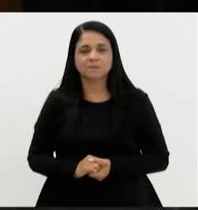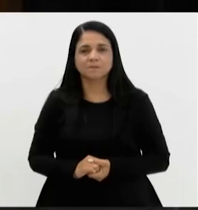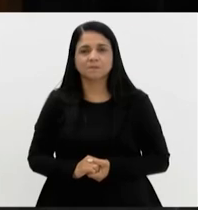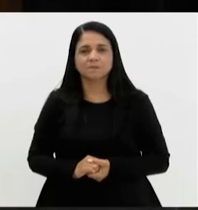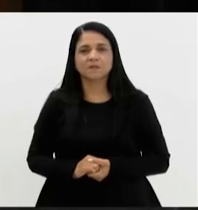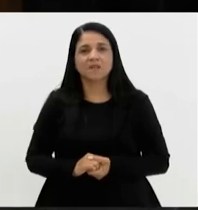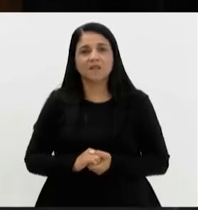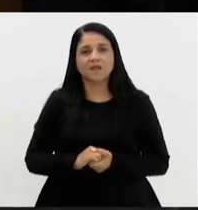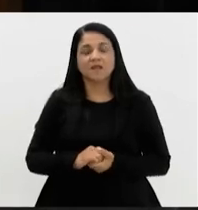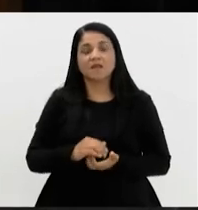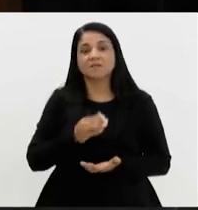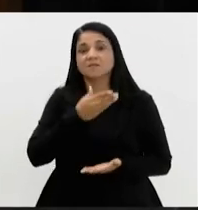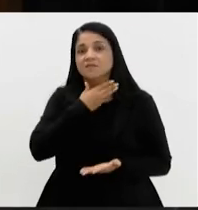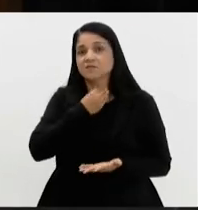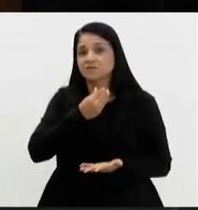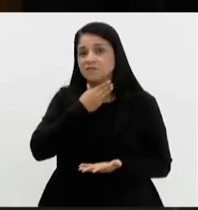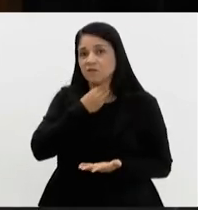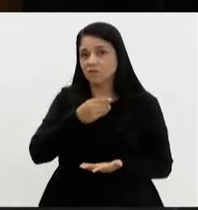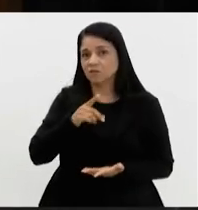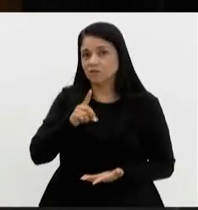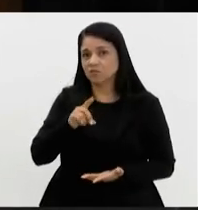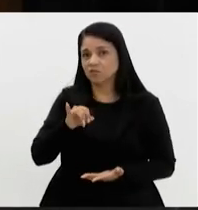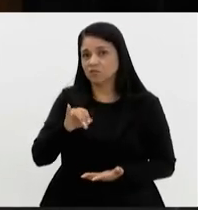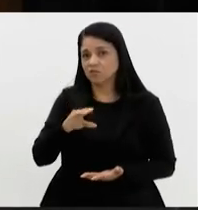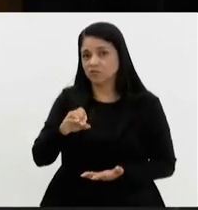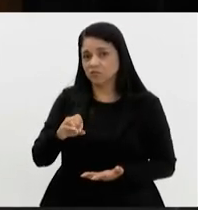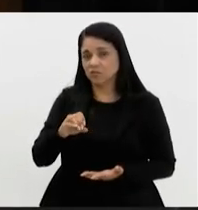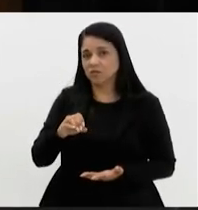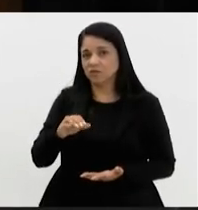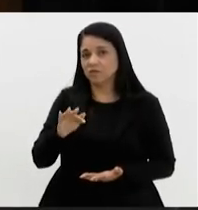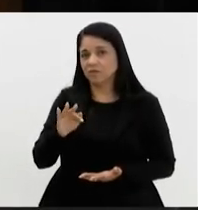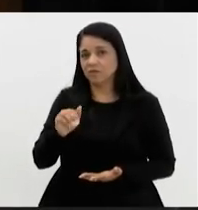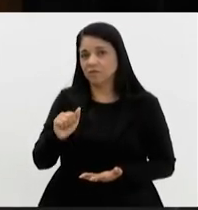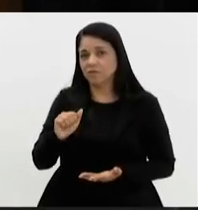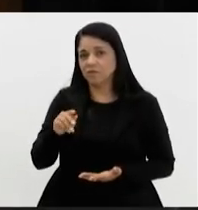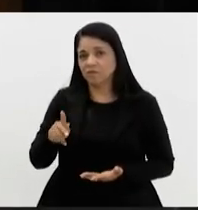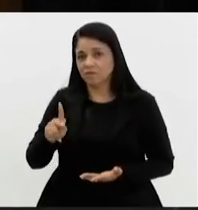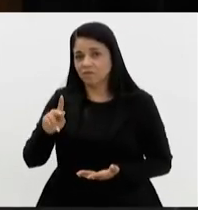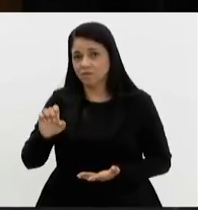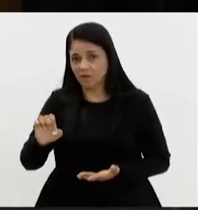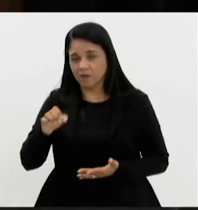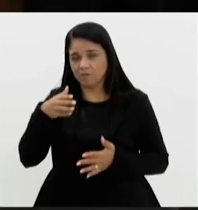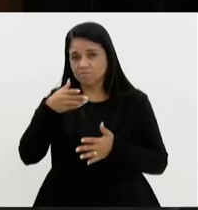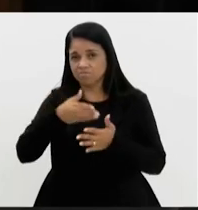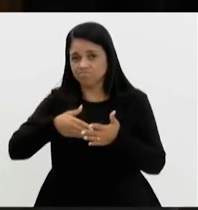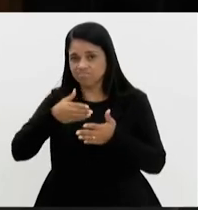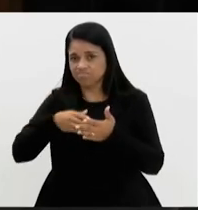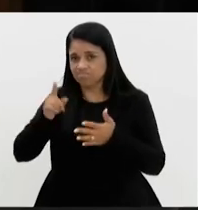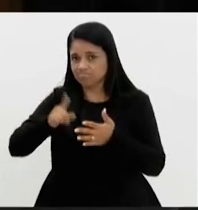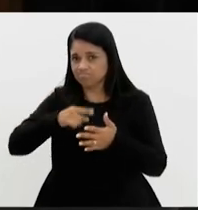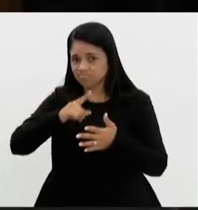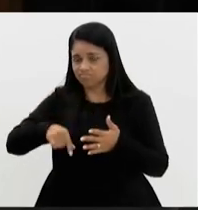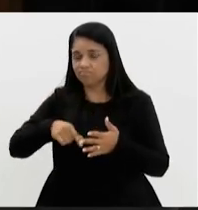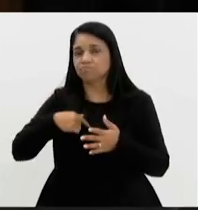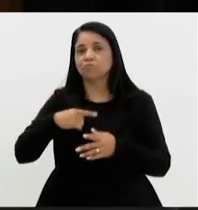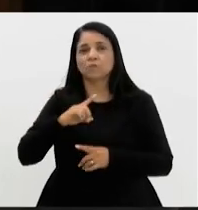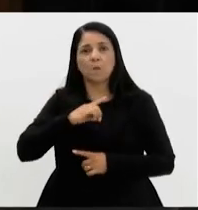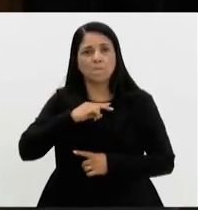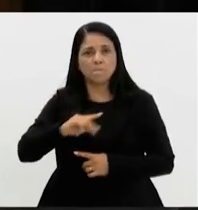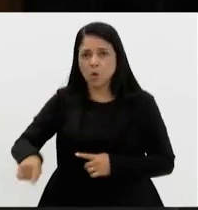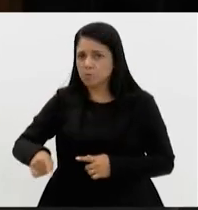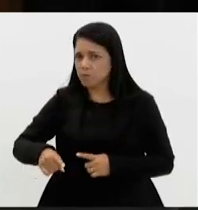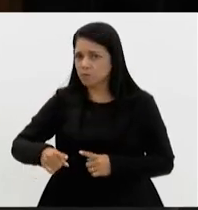fakes Existe sim uma relação uma uma vedação absoluta né Eh terminantemente proibido